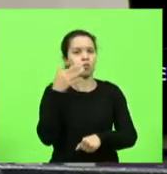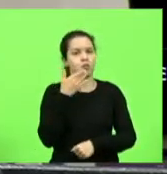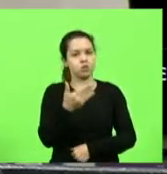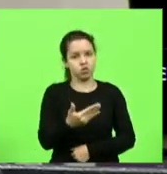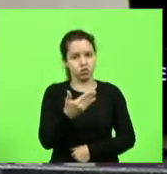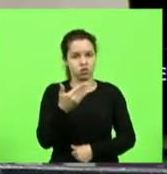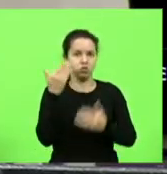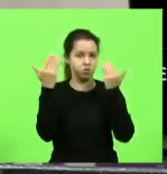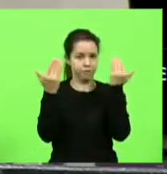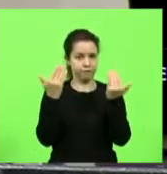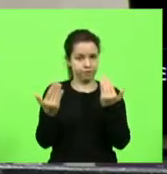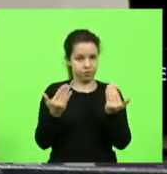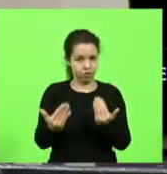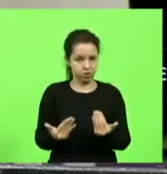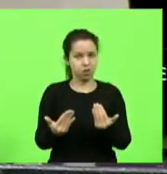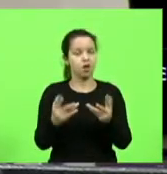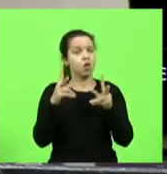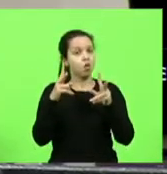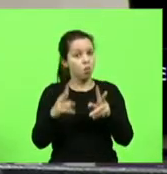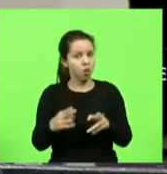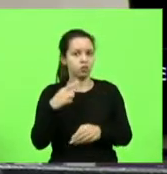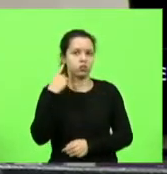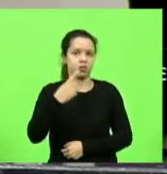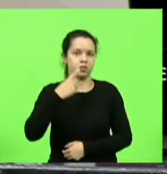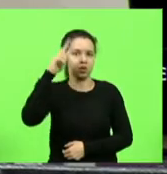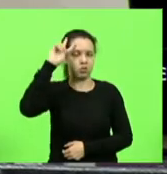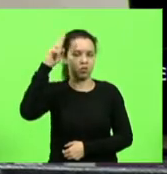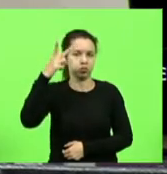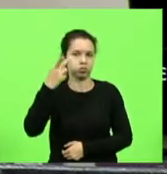tal como fez o deputado Milton Obos,